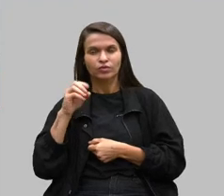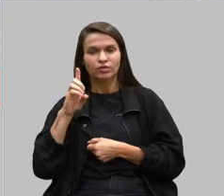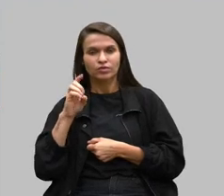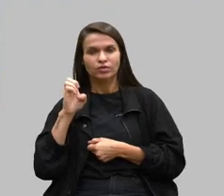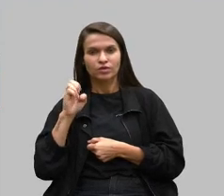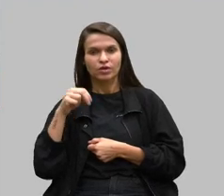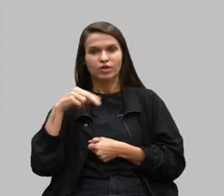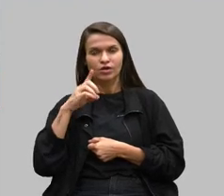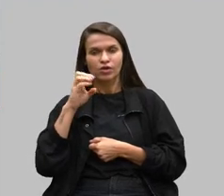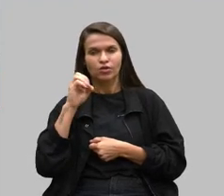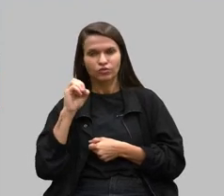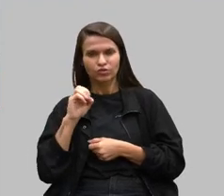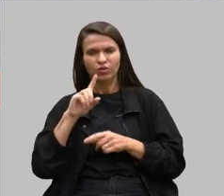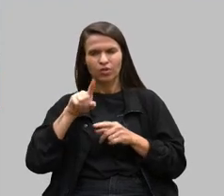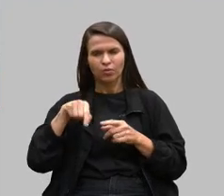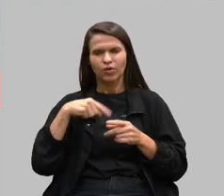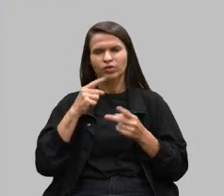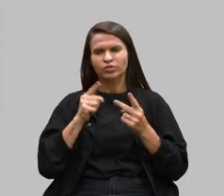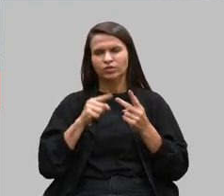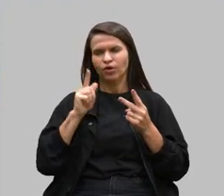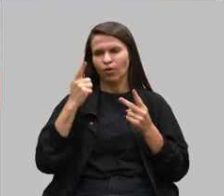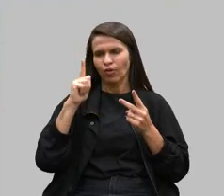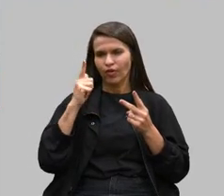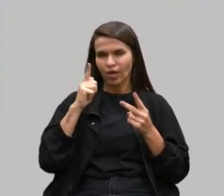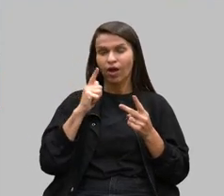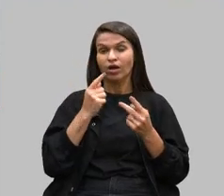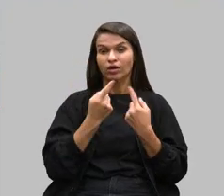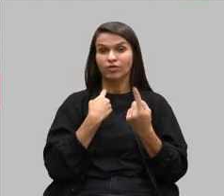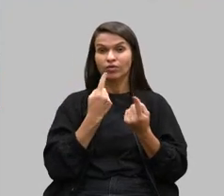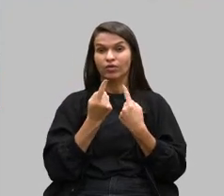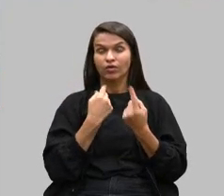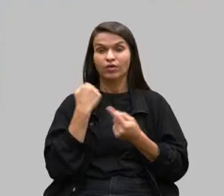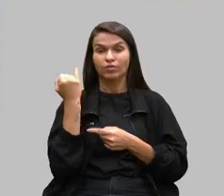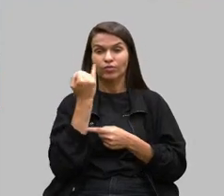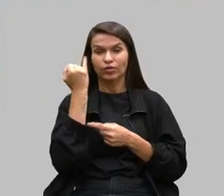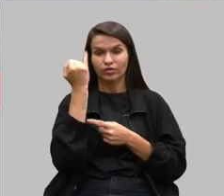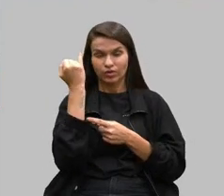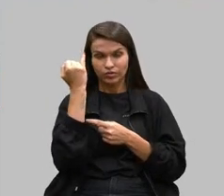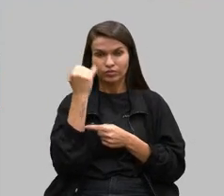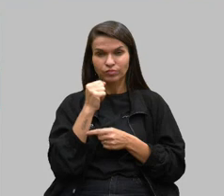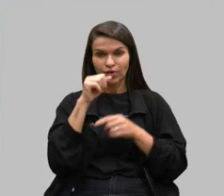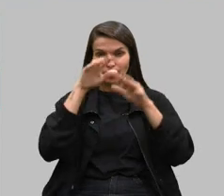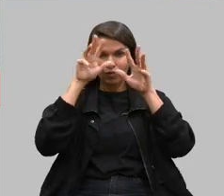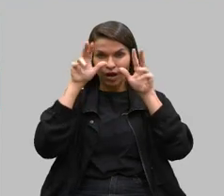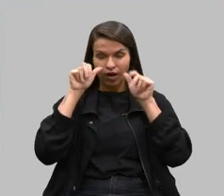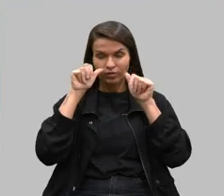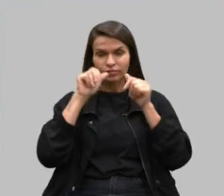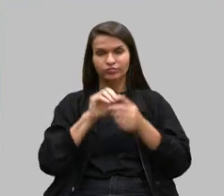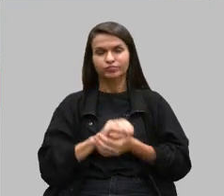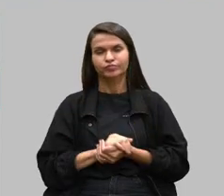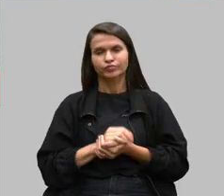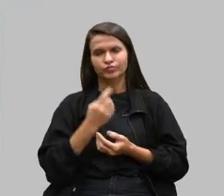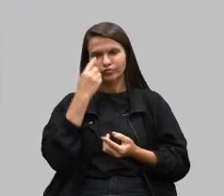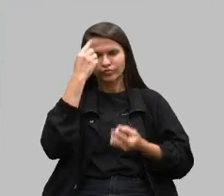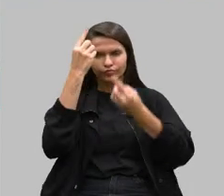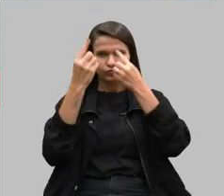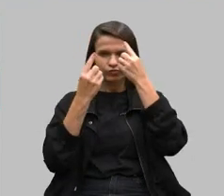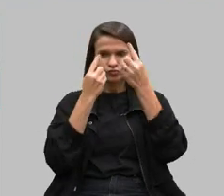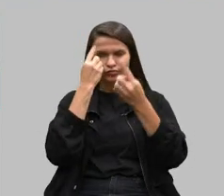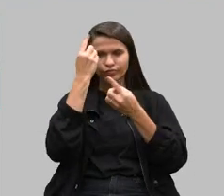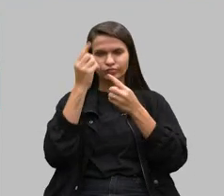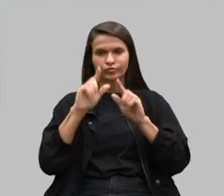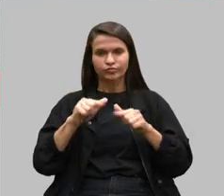Anápolis em Goiás seria uma ferrovia importantíssima Principalmente para o Agro ou seja ideias iniciativas